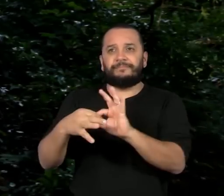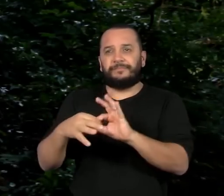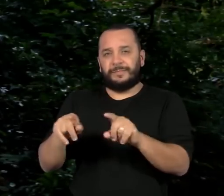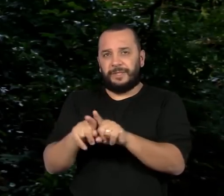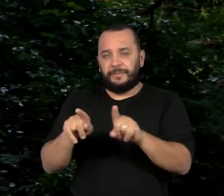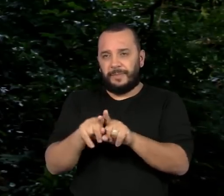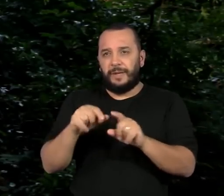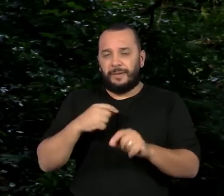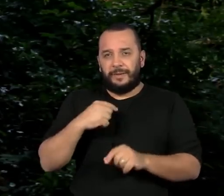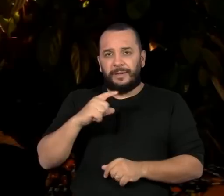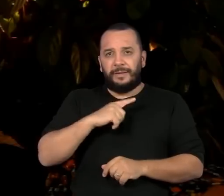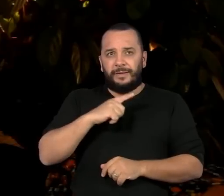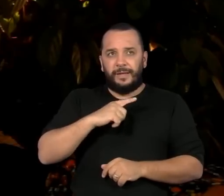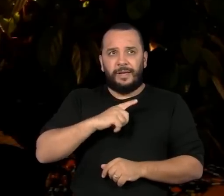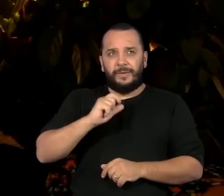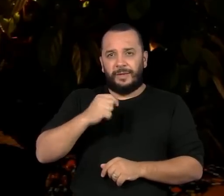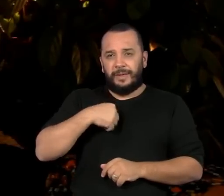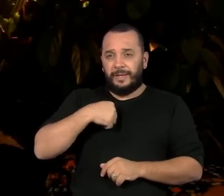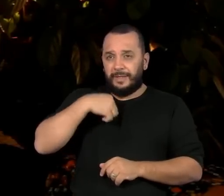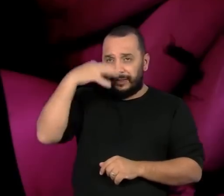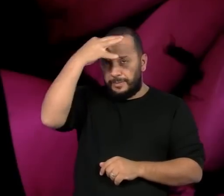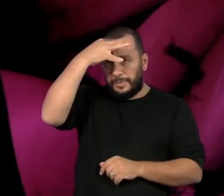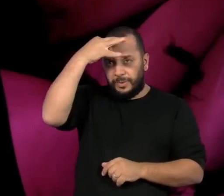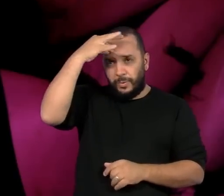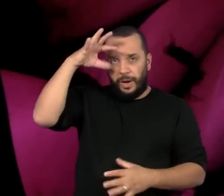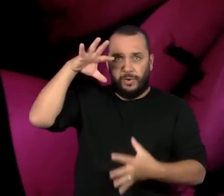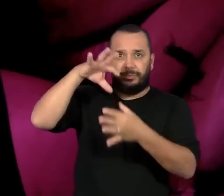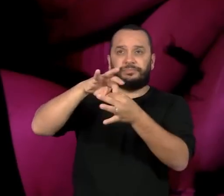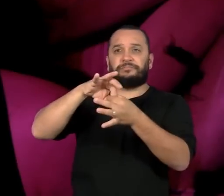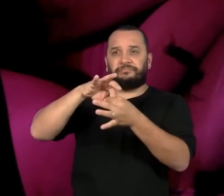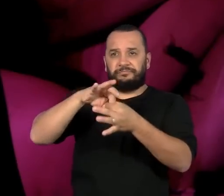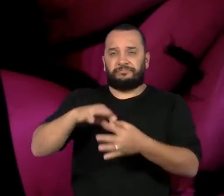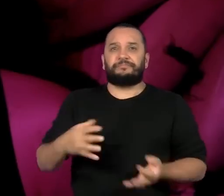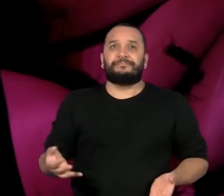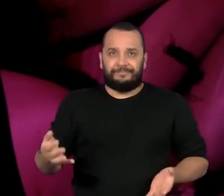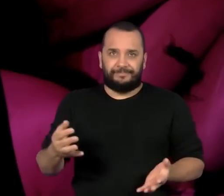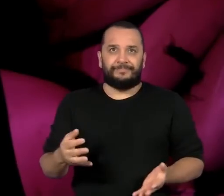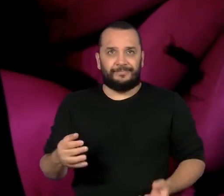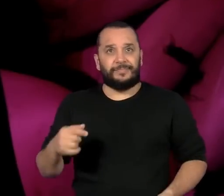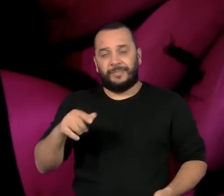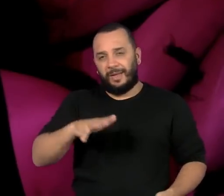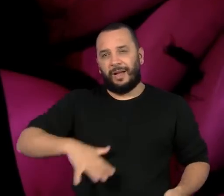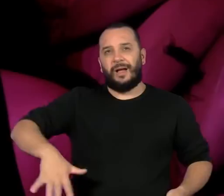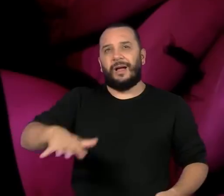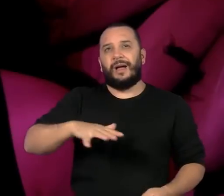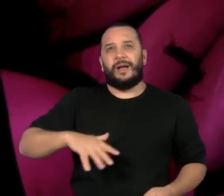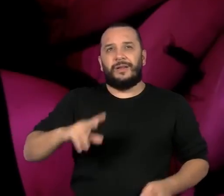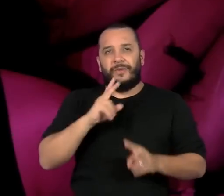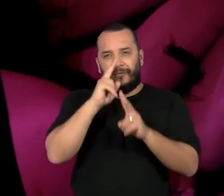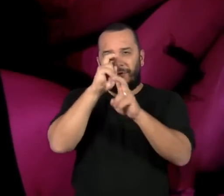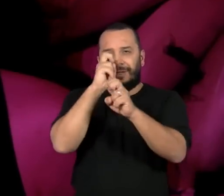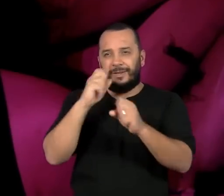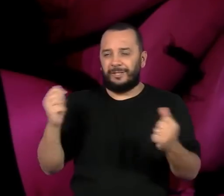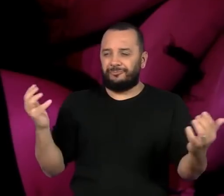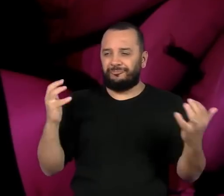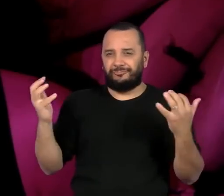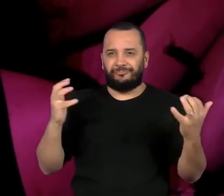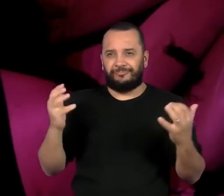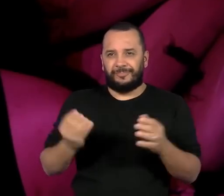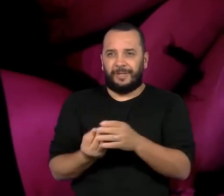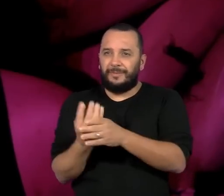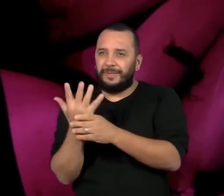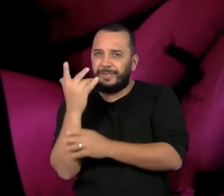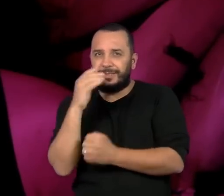espiritualidade. É em sua terra que o indígena se fortalece, onde crescem suas plantas, onde moram